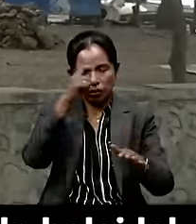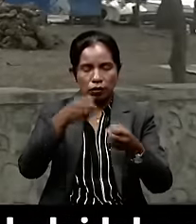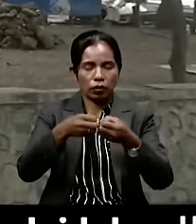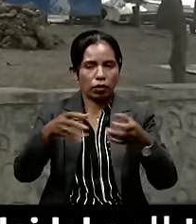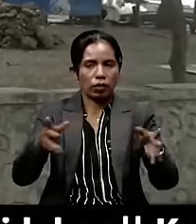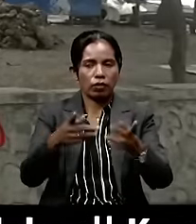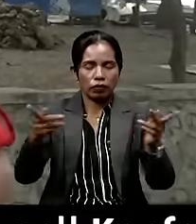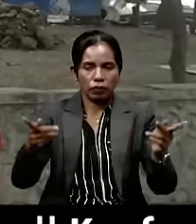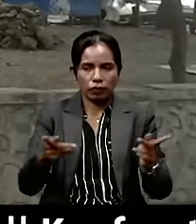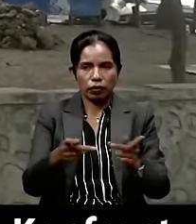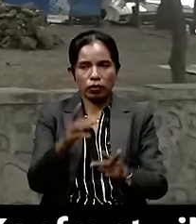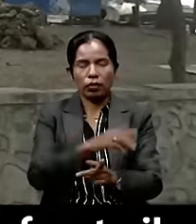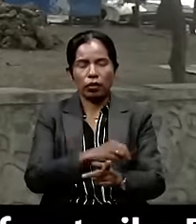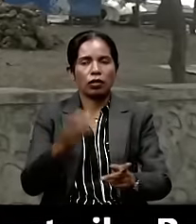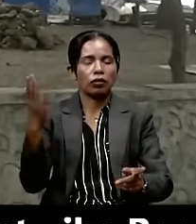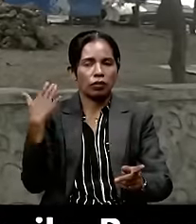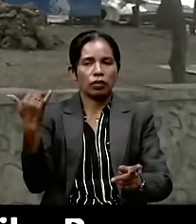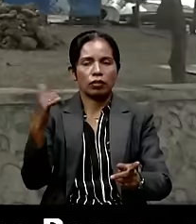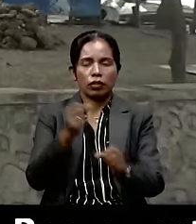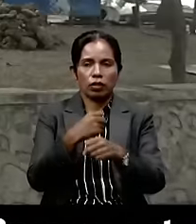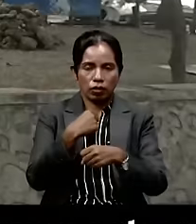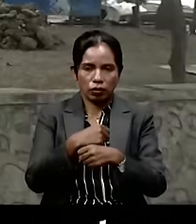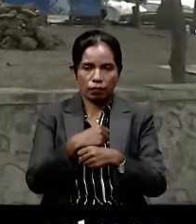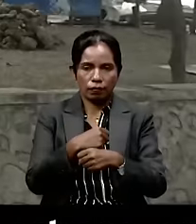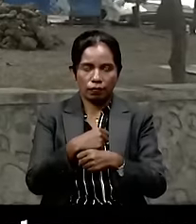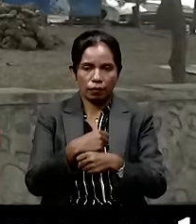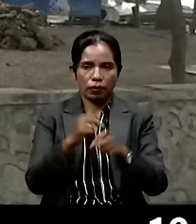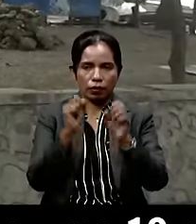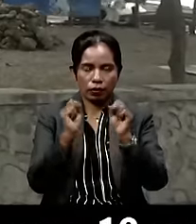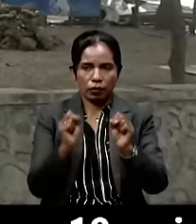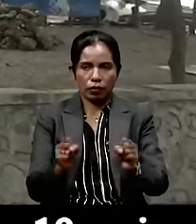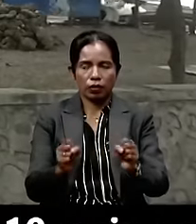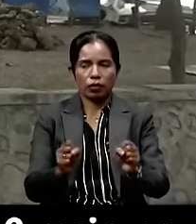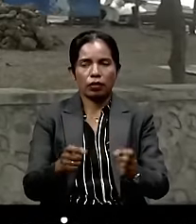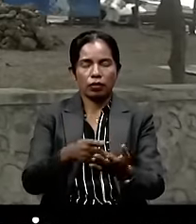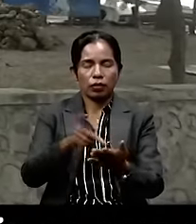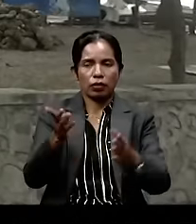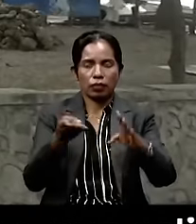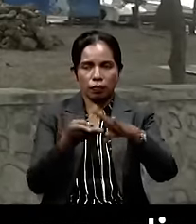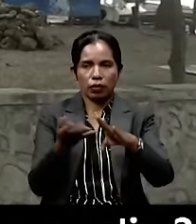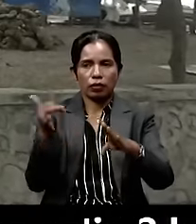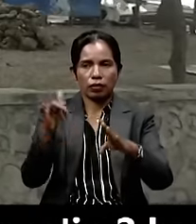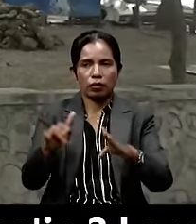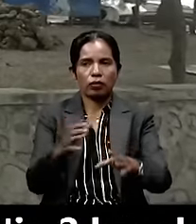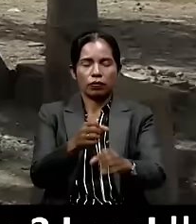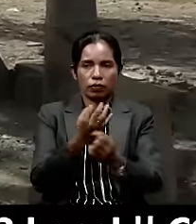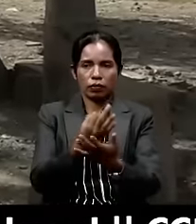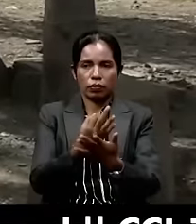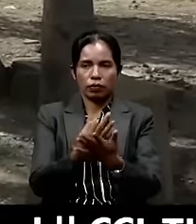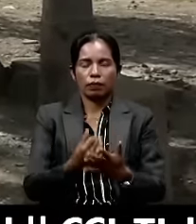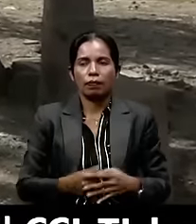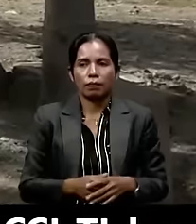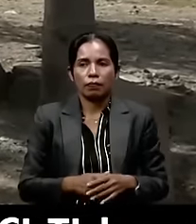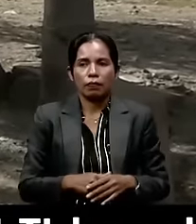fatin negosio nebe durante ne sira halau ho di bele selu ba banku sira nebe sira fotiosa.